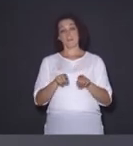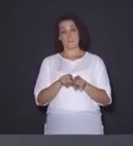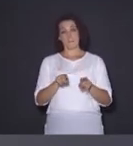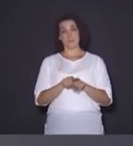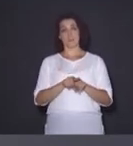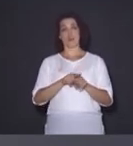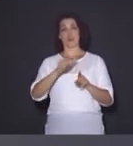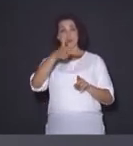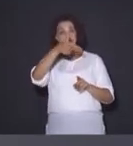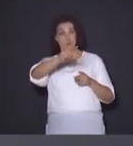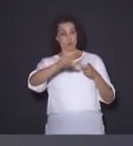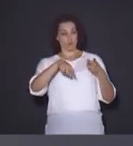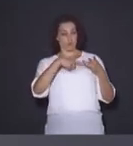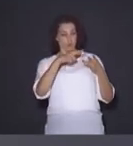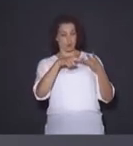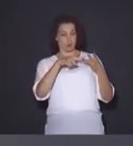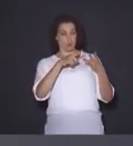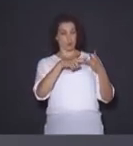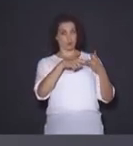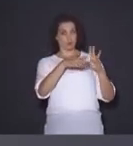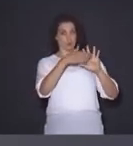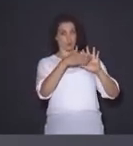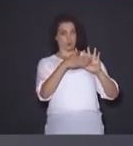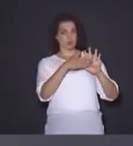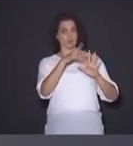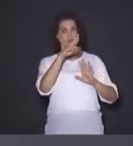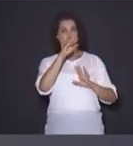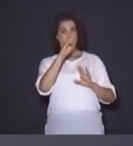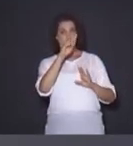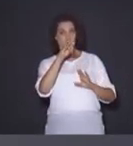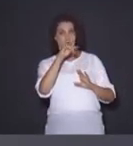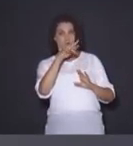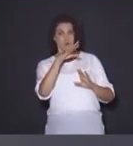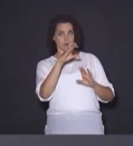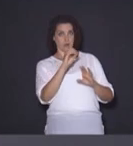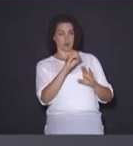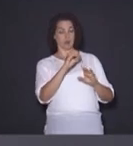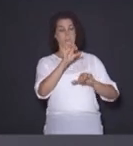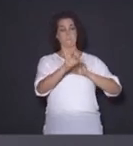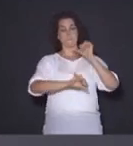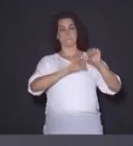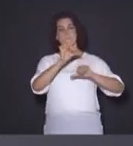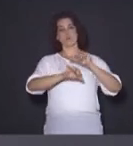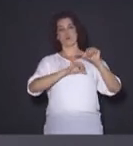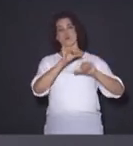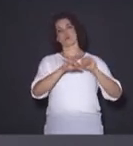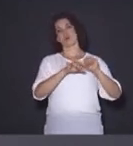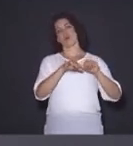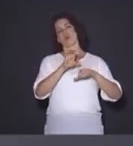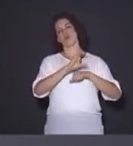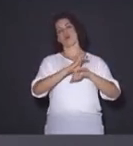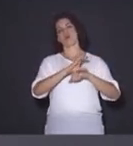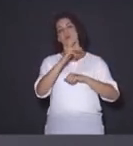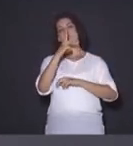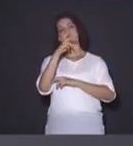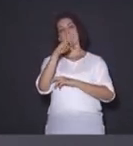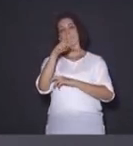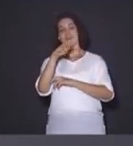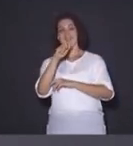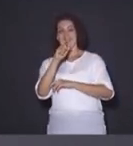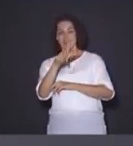o do rogério marinho que é uma continuidade desse projeto que muda o código penal e coloca o professor que cometer